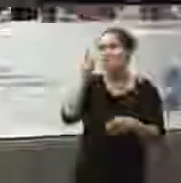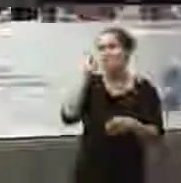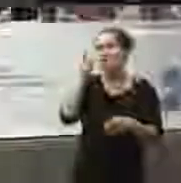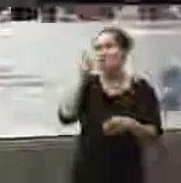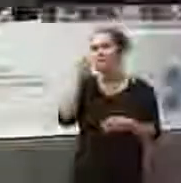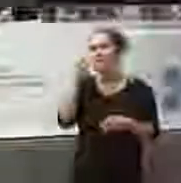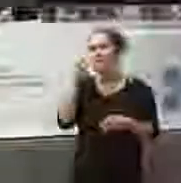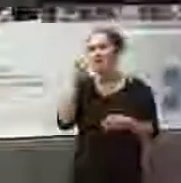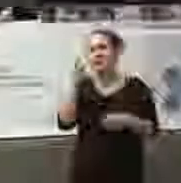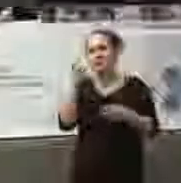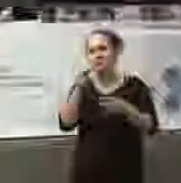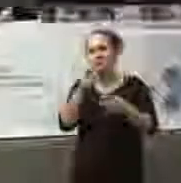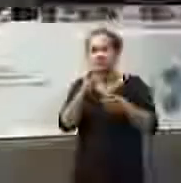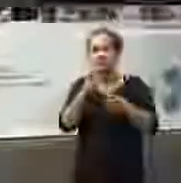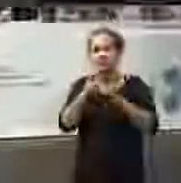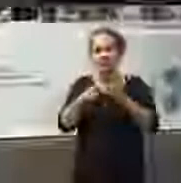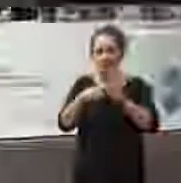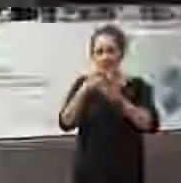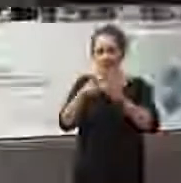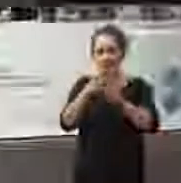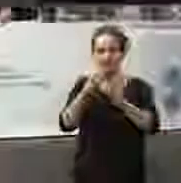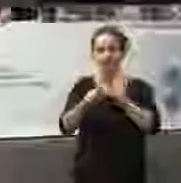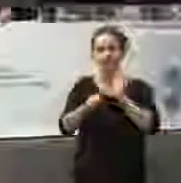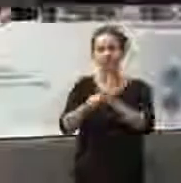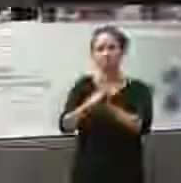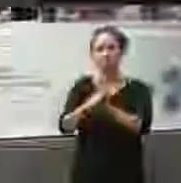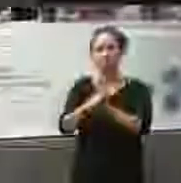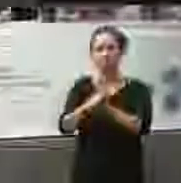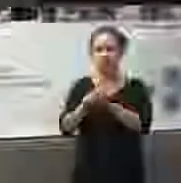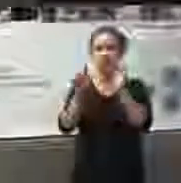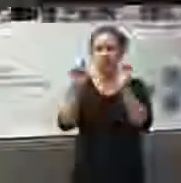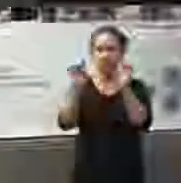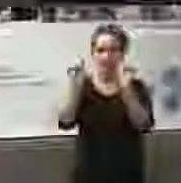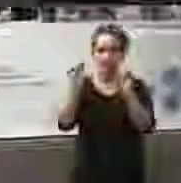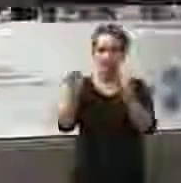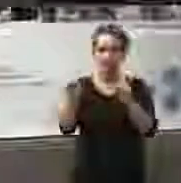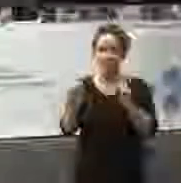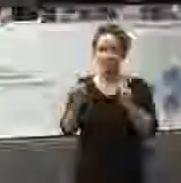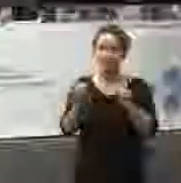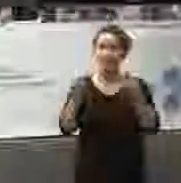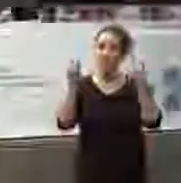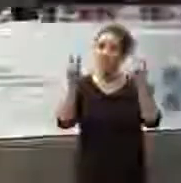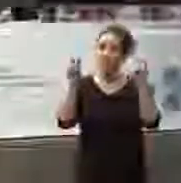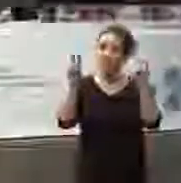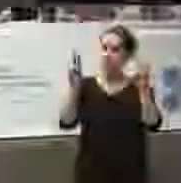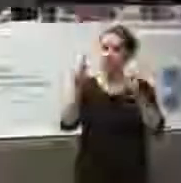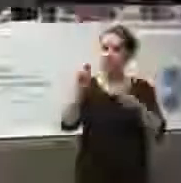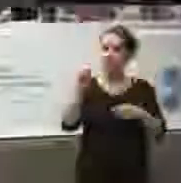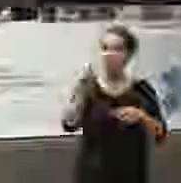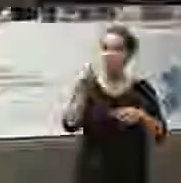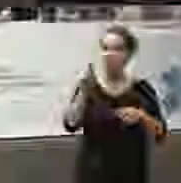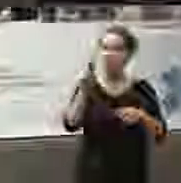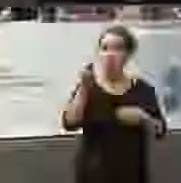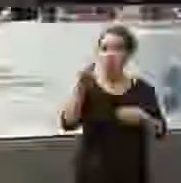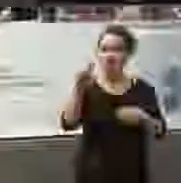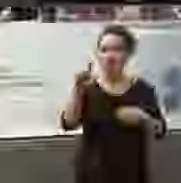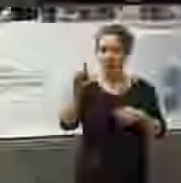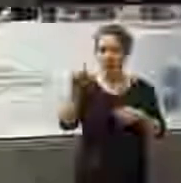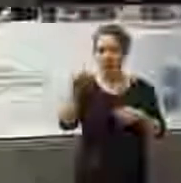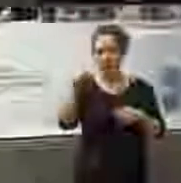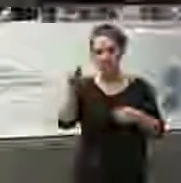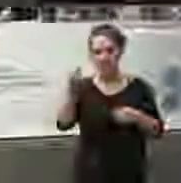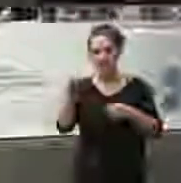sobre regulação assistencial especificamente sobre o grupo sobre a regulação assistencial das